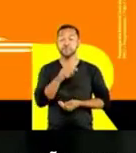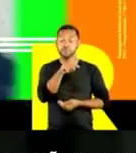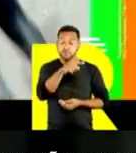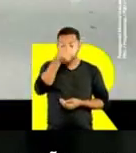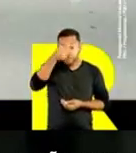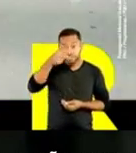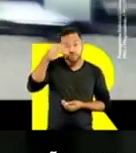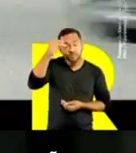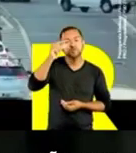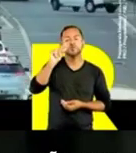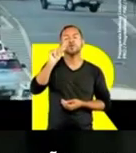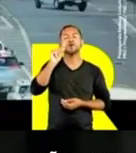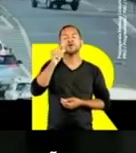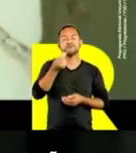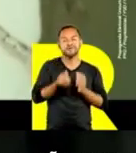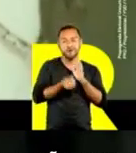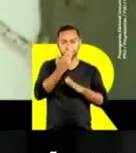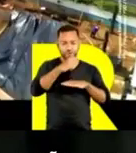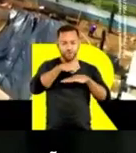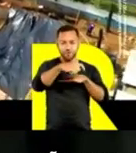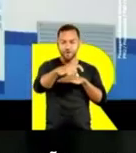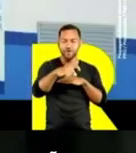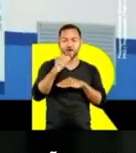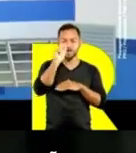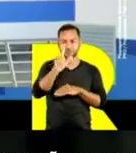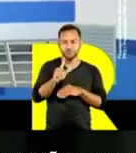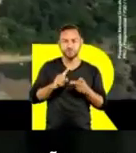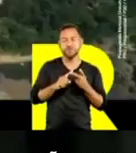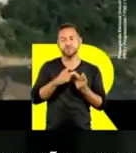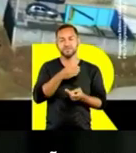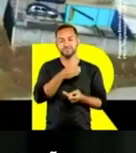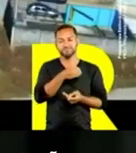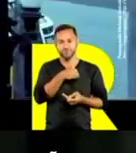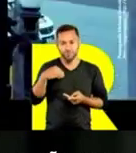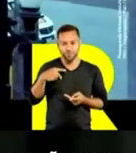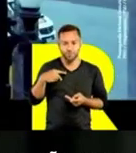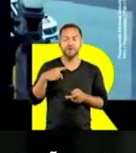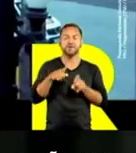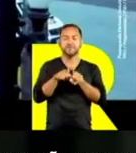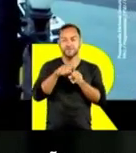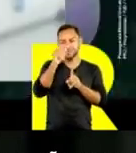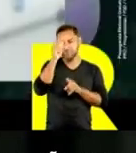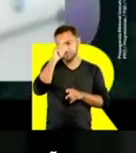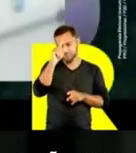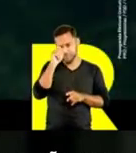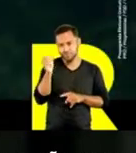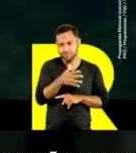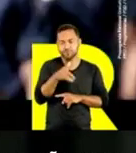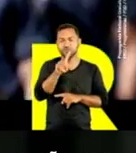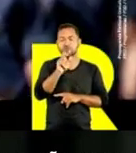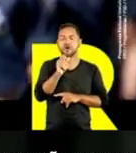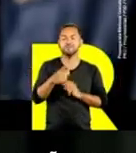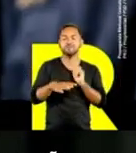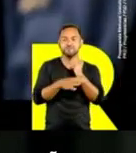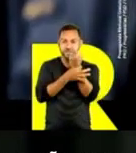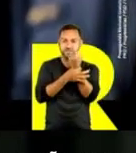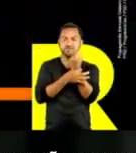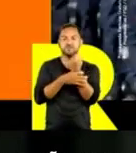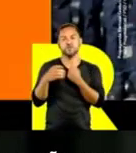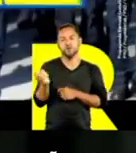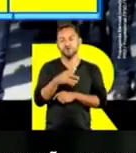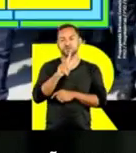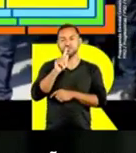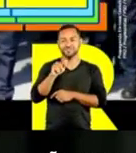O prefeito da Faixa Azul, dos novos hospitais e das novas UPAs, das câmeras de segurança e dos novos